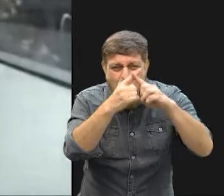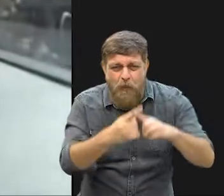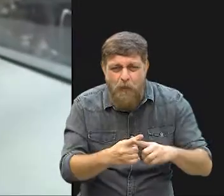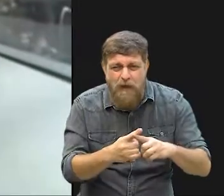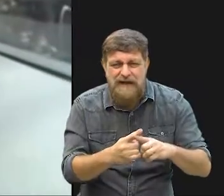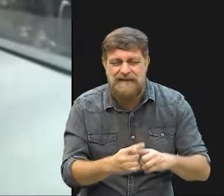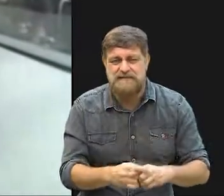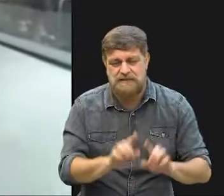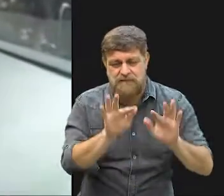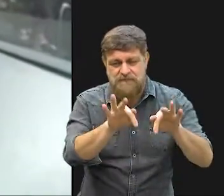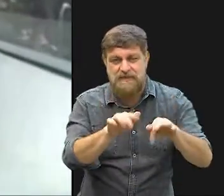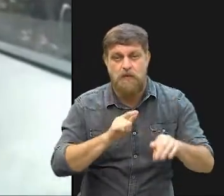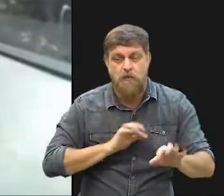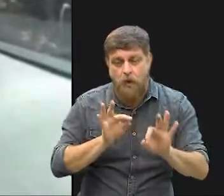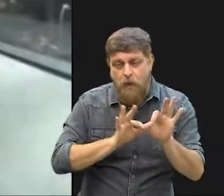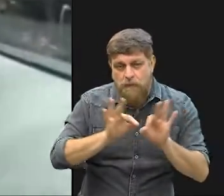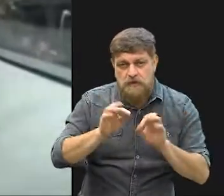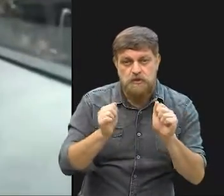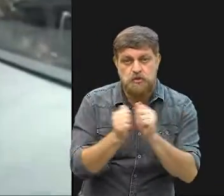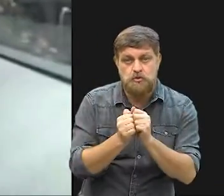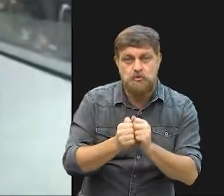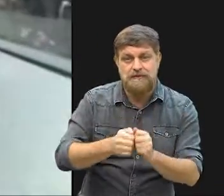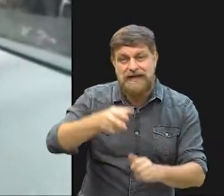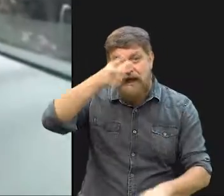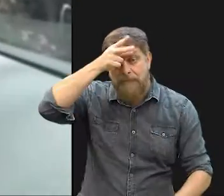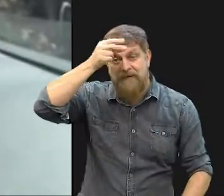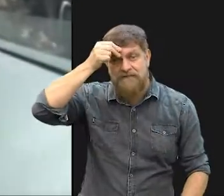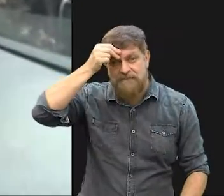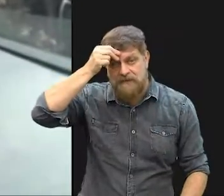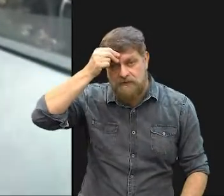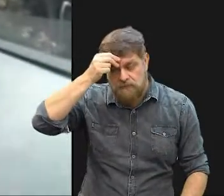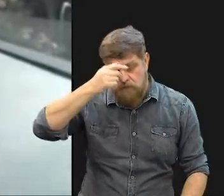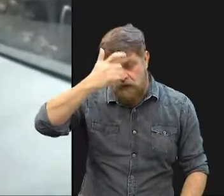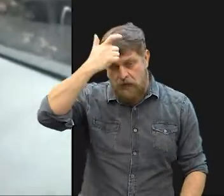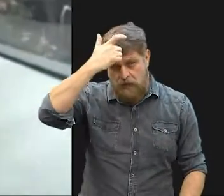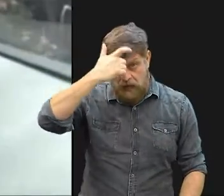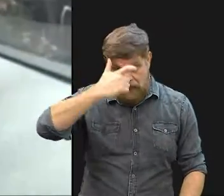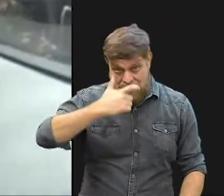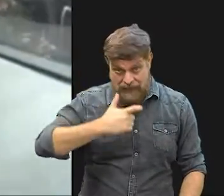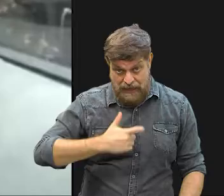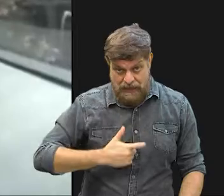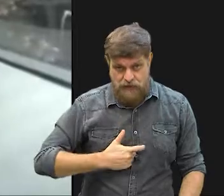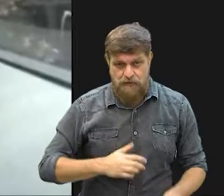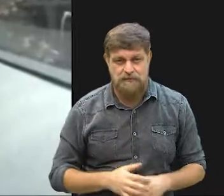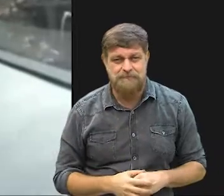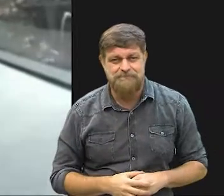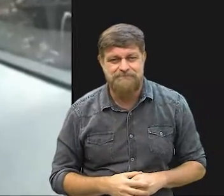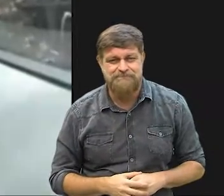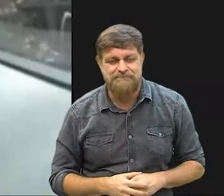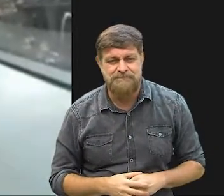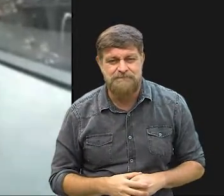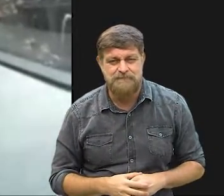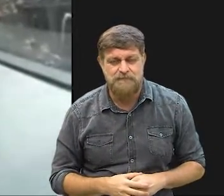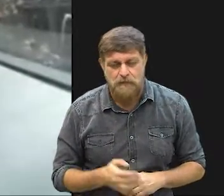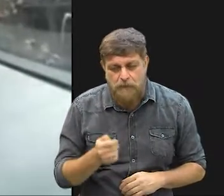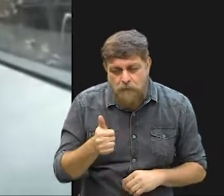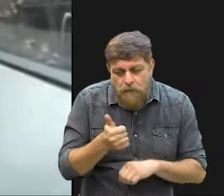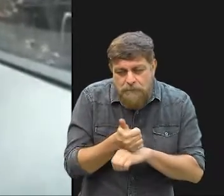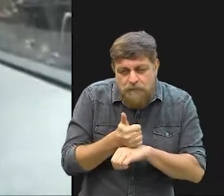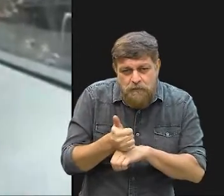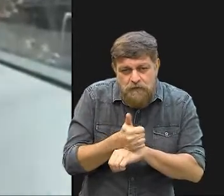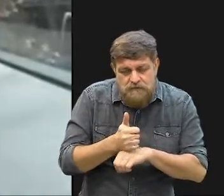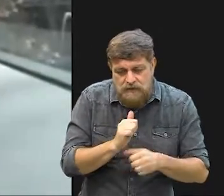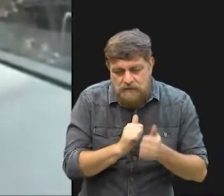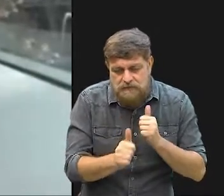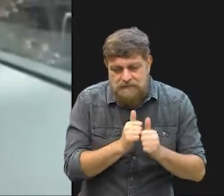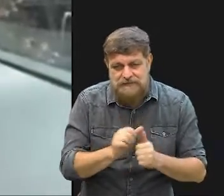quartas de brasileiro, de um projeto junto às prefeituras. Então, assim, eu como um pouco profissional do